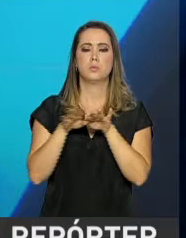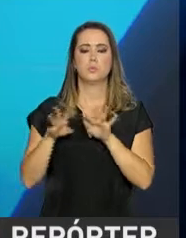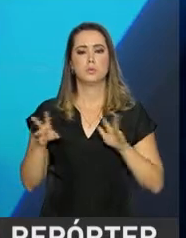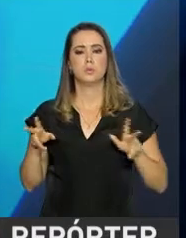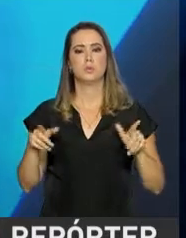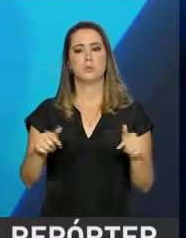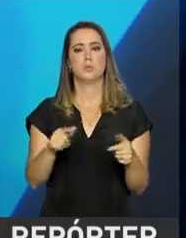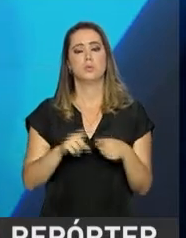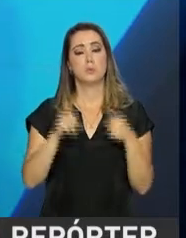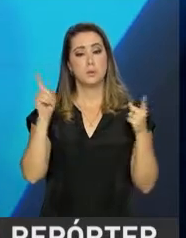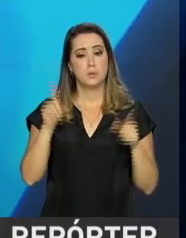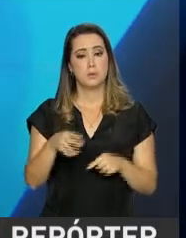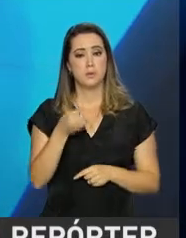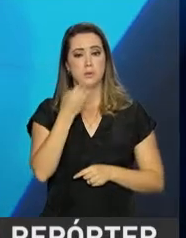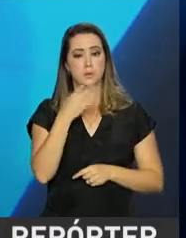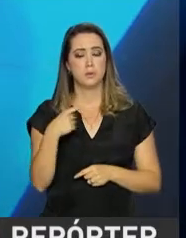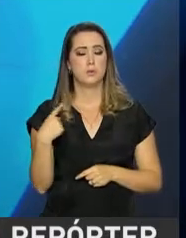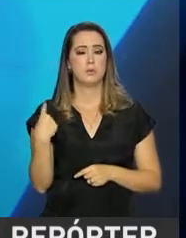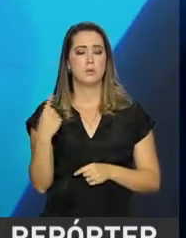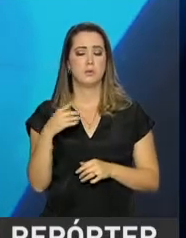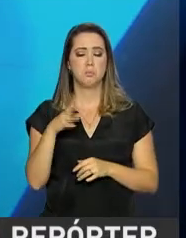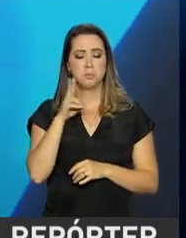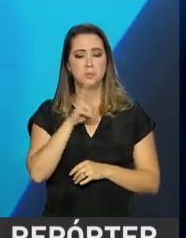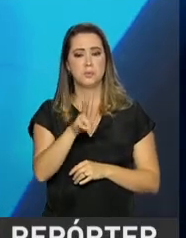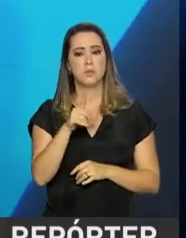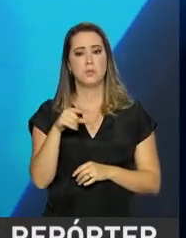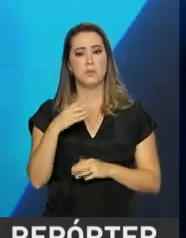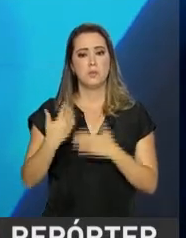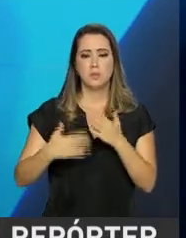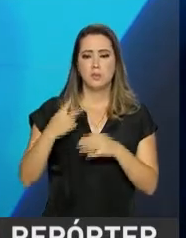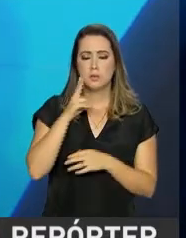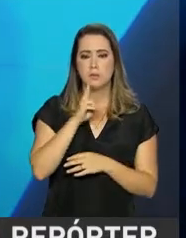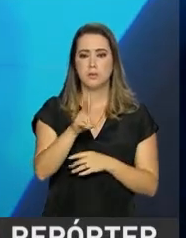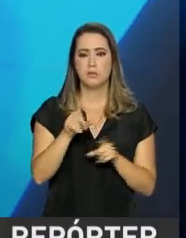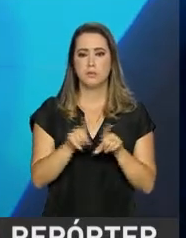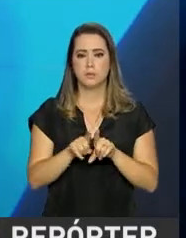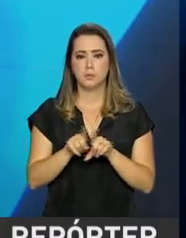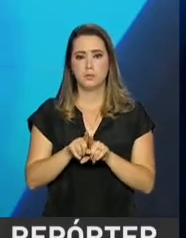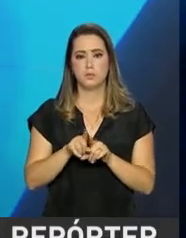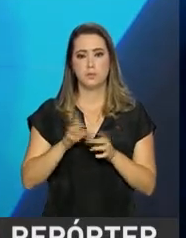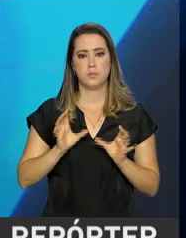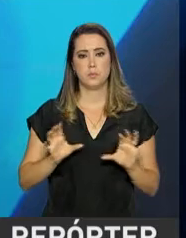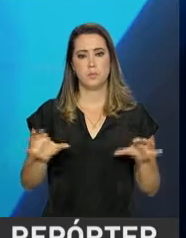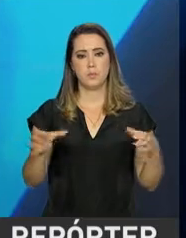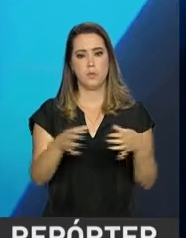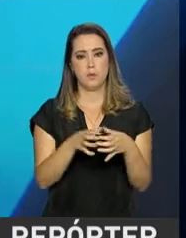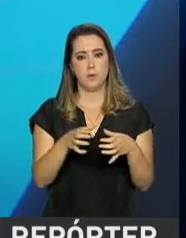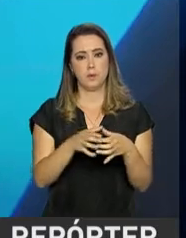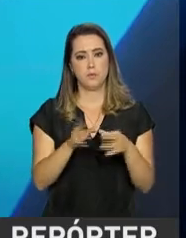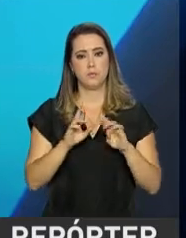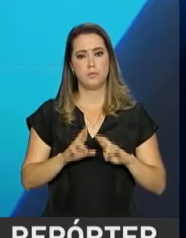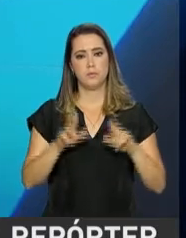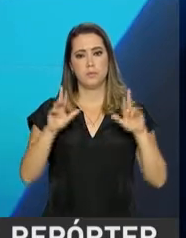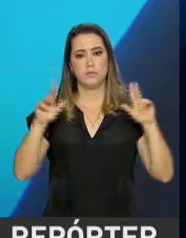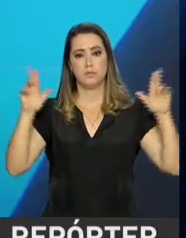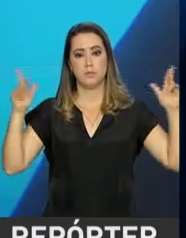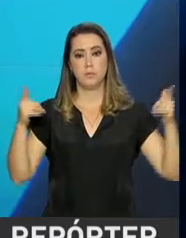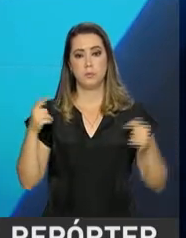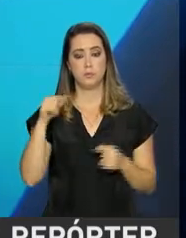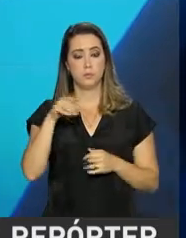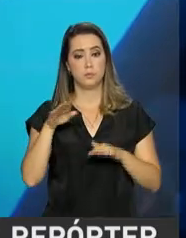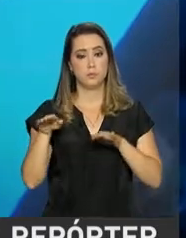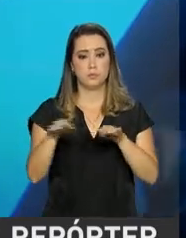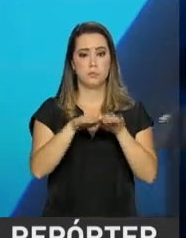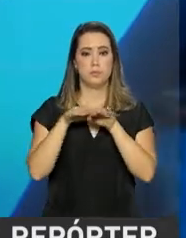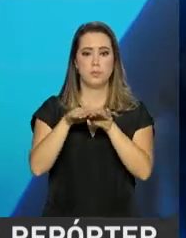mas é interessante o princípio da igualdade ele leva em conta é para que haja uma diferenciação é igualdade